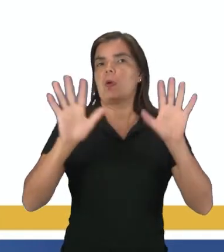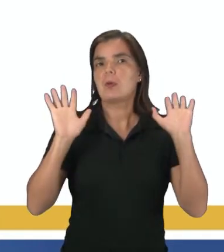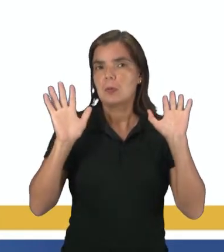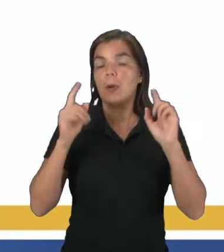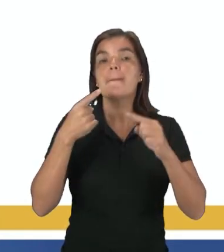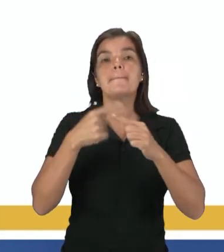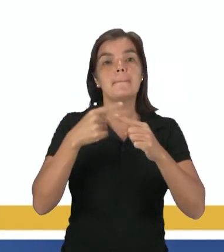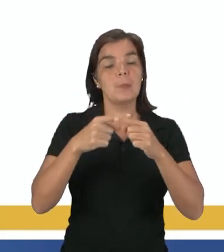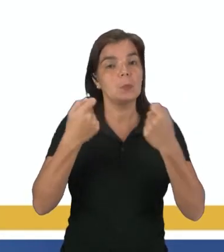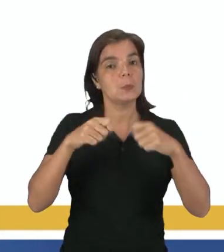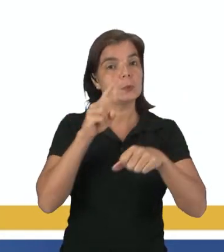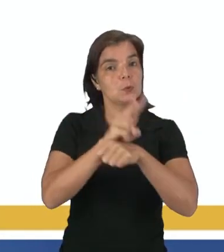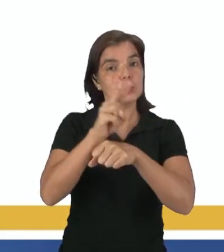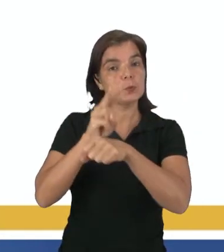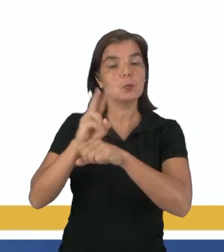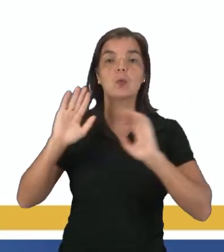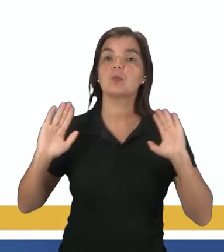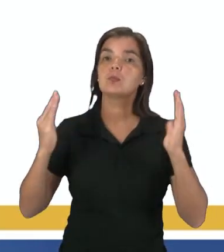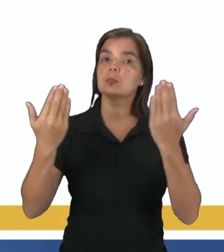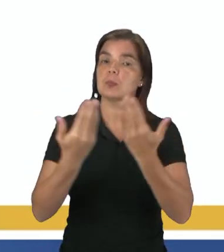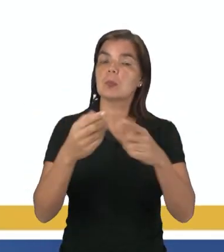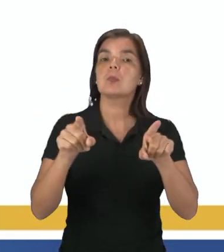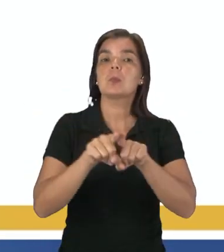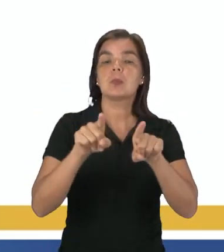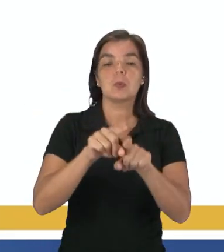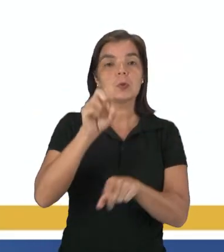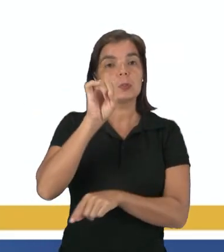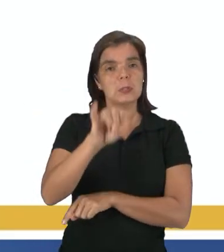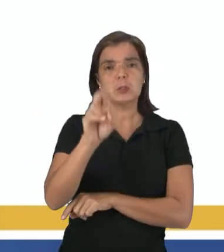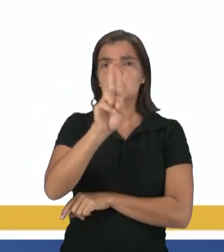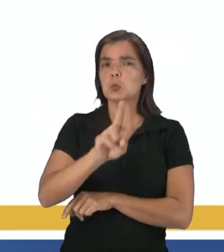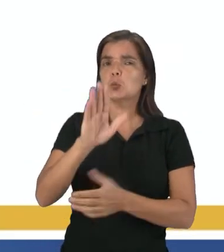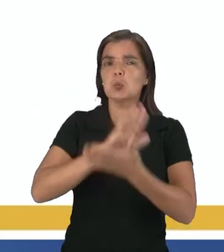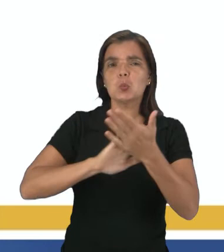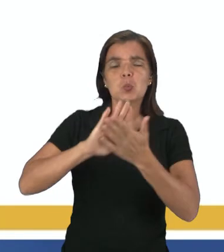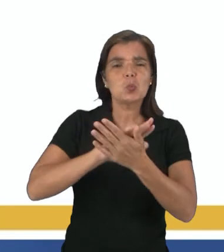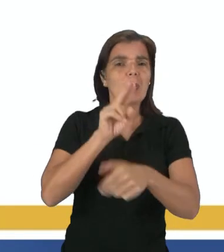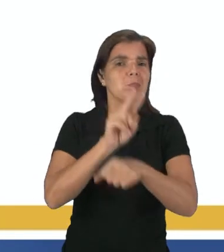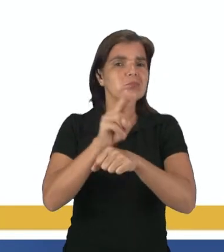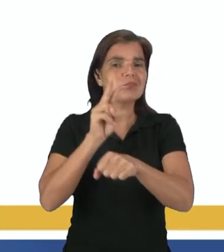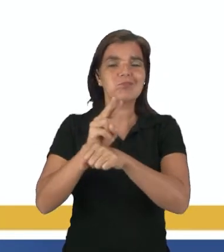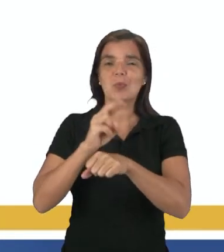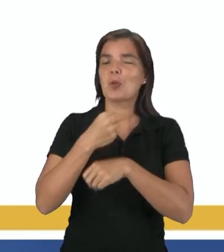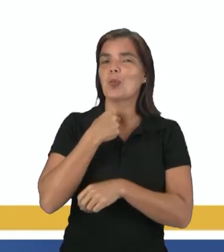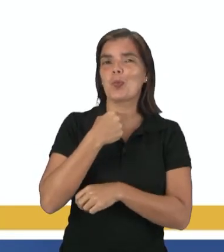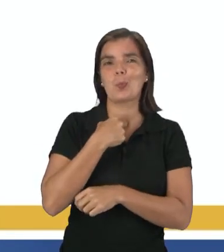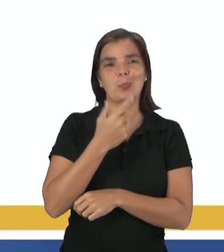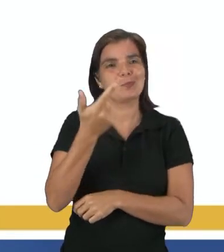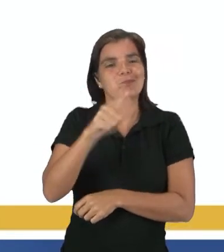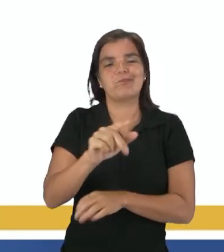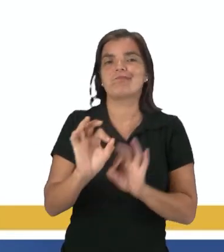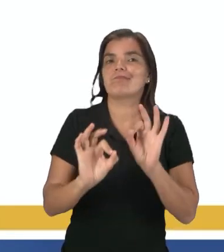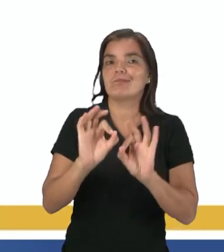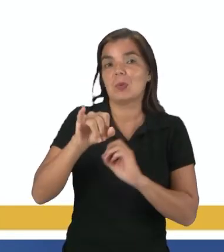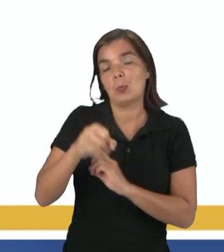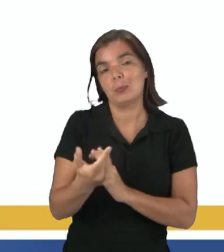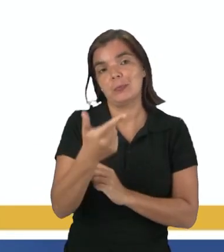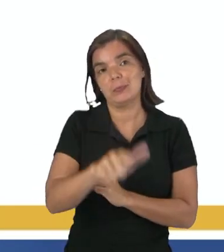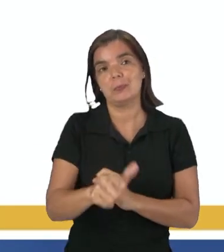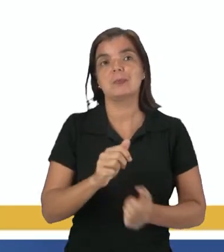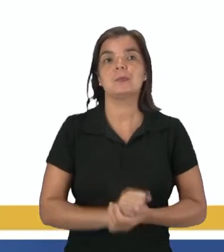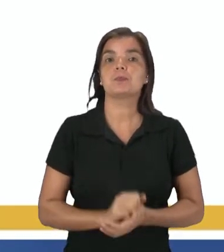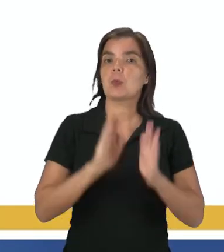forma. Você também precisa ter cuidados com essa fonte, porque se você não cuida dela direito, não tem como ela se recuperar para ser